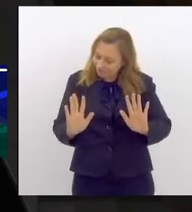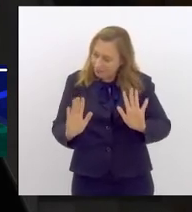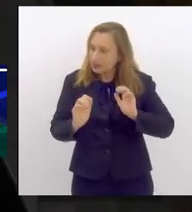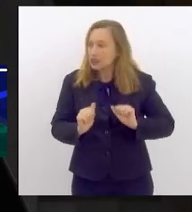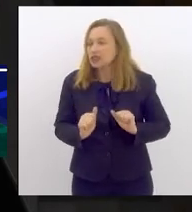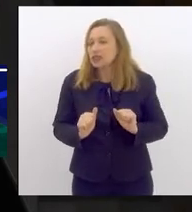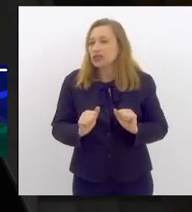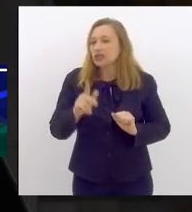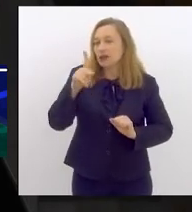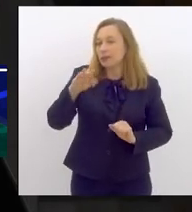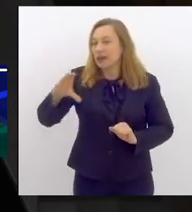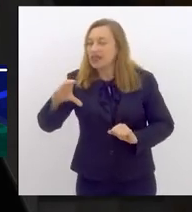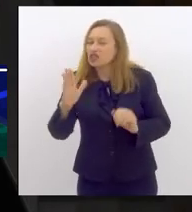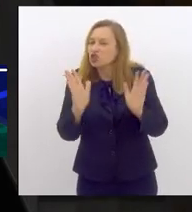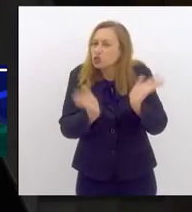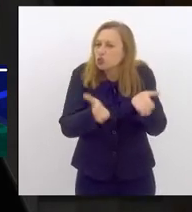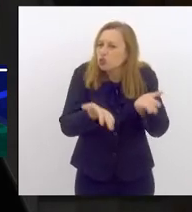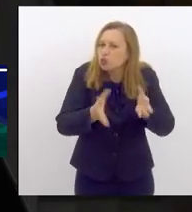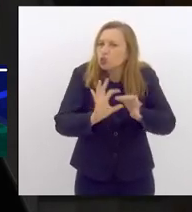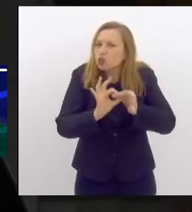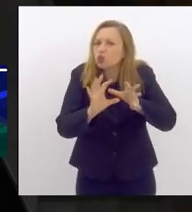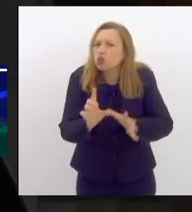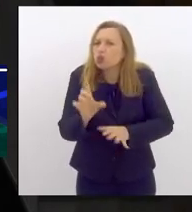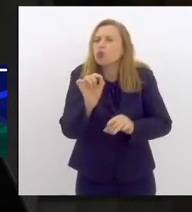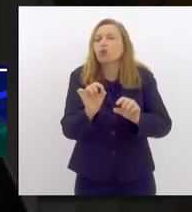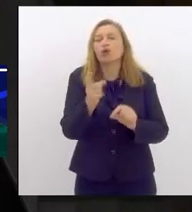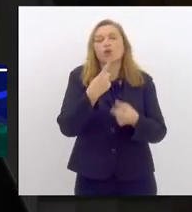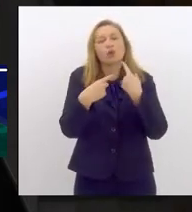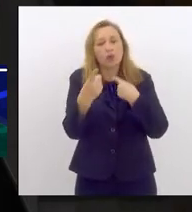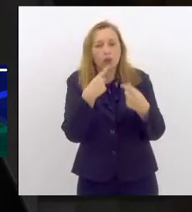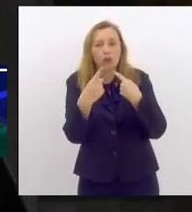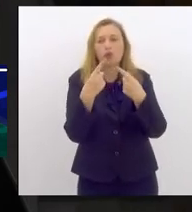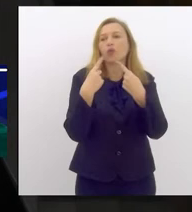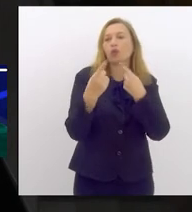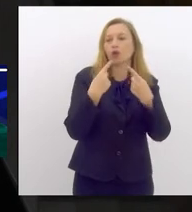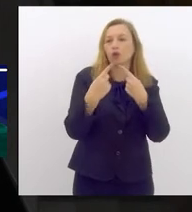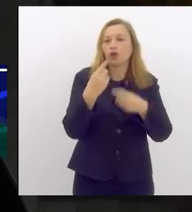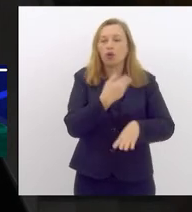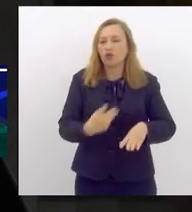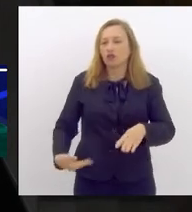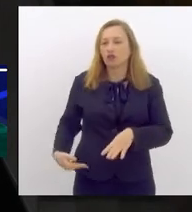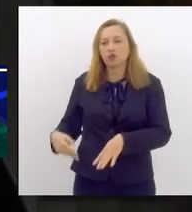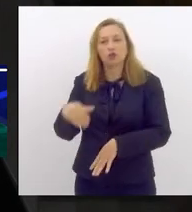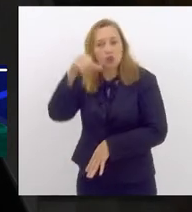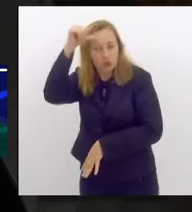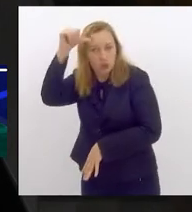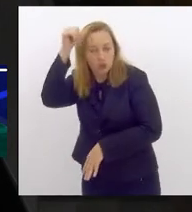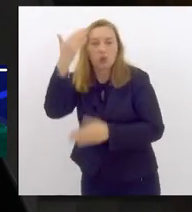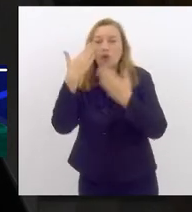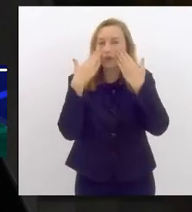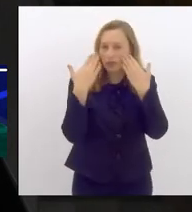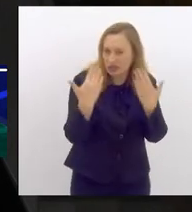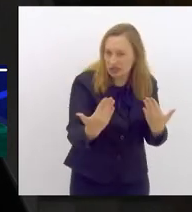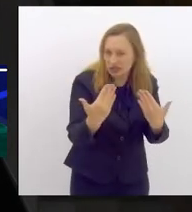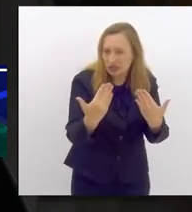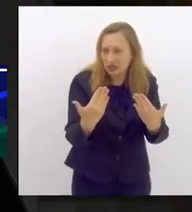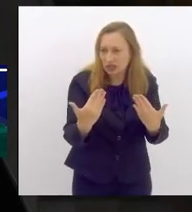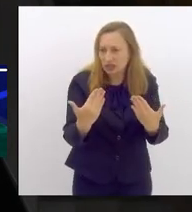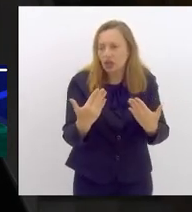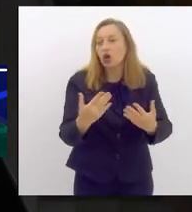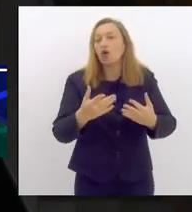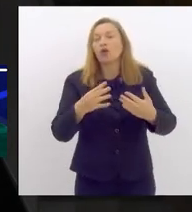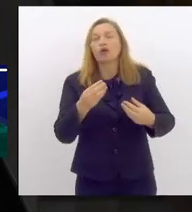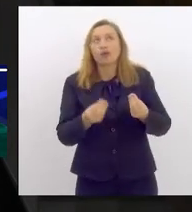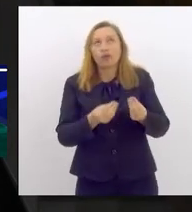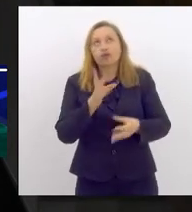esse esse essa PEC de hoje nos permite fazer esse debate o que o governador Cláudio Castro apresenta como